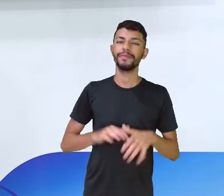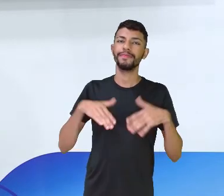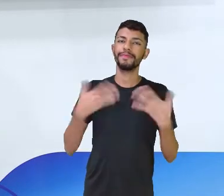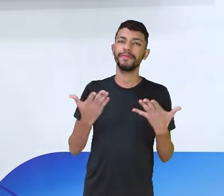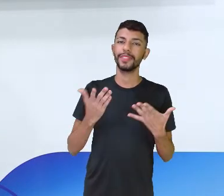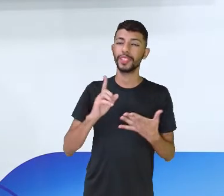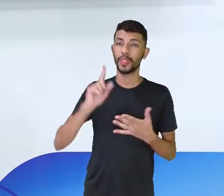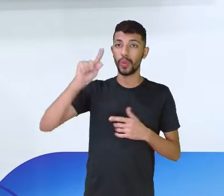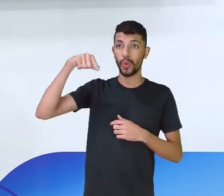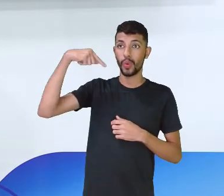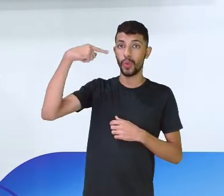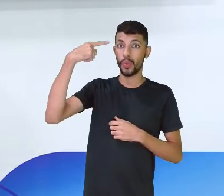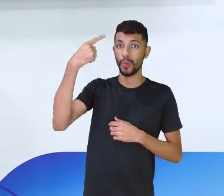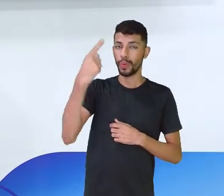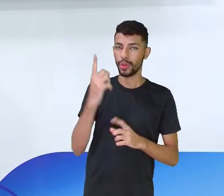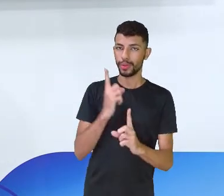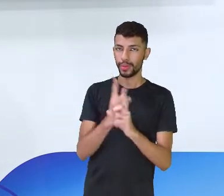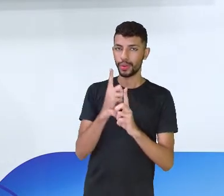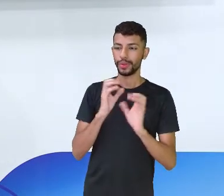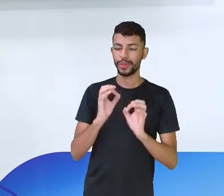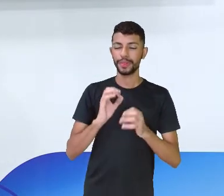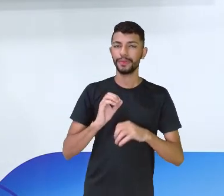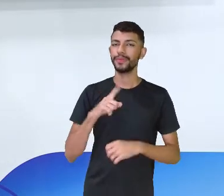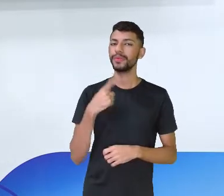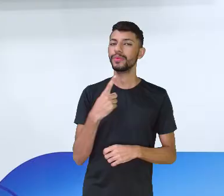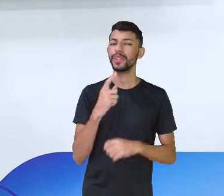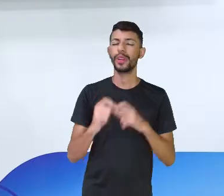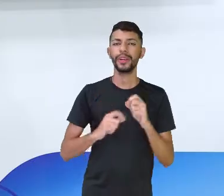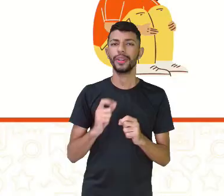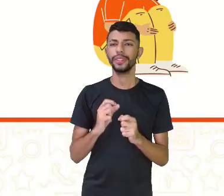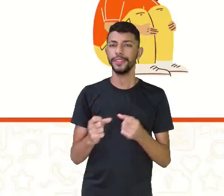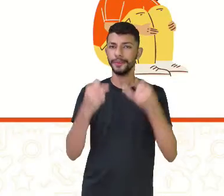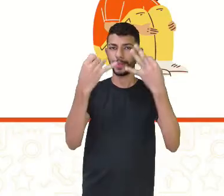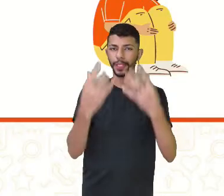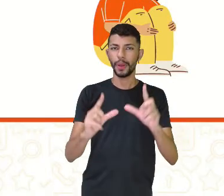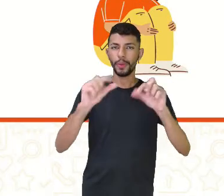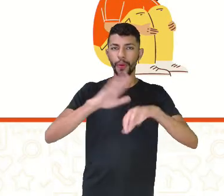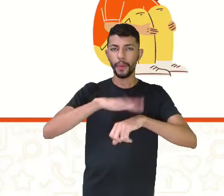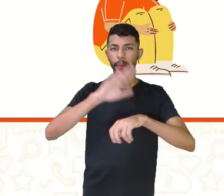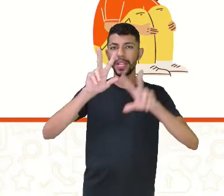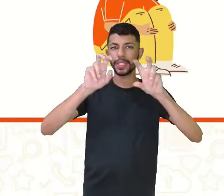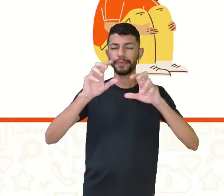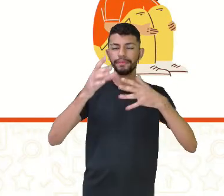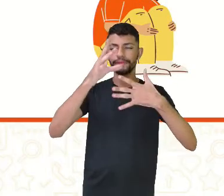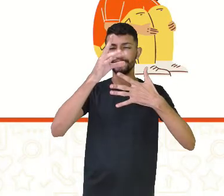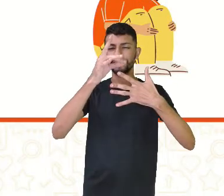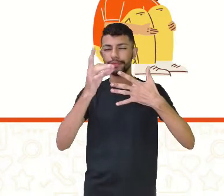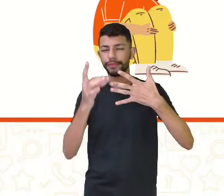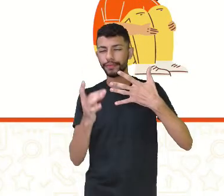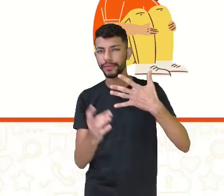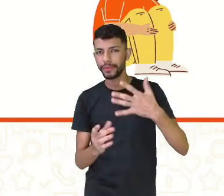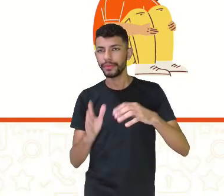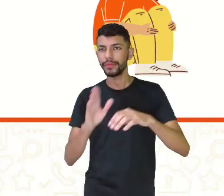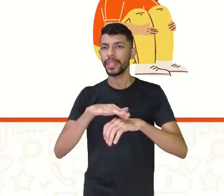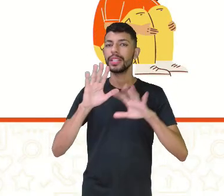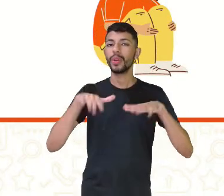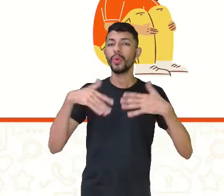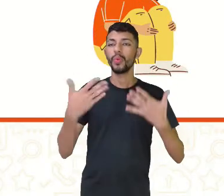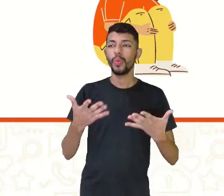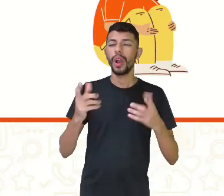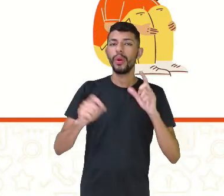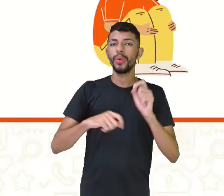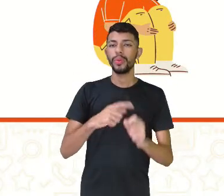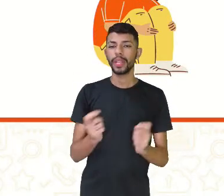Então, no nosso próximo encontro, a gente vai falar mais um pouquinho de forma mais delimitada quais são essas